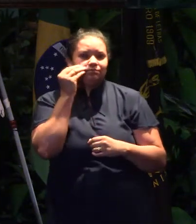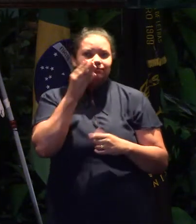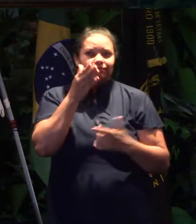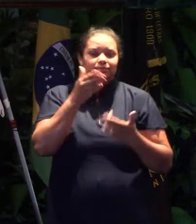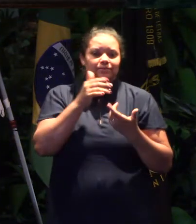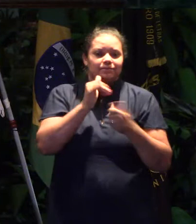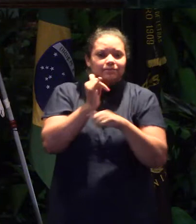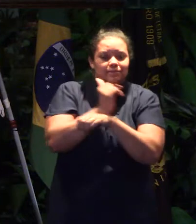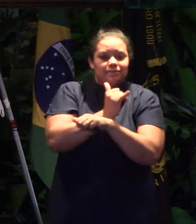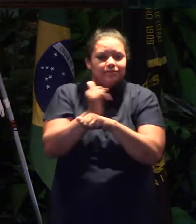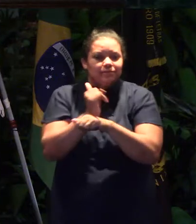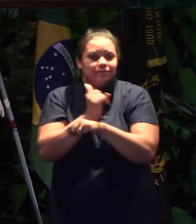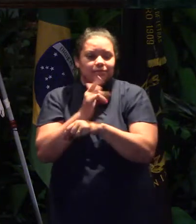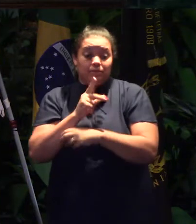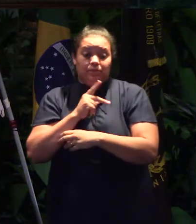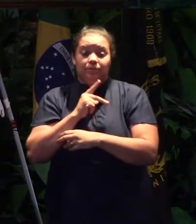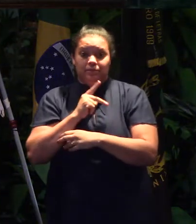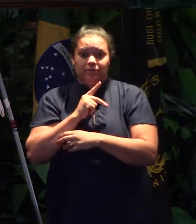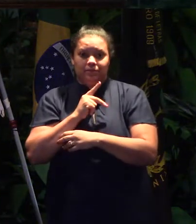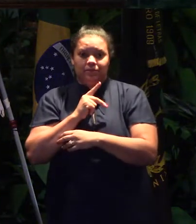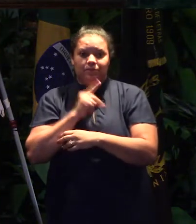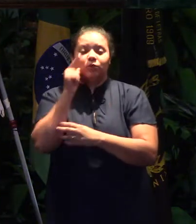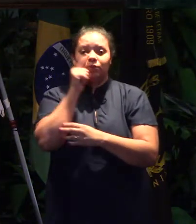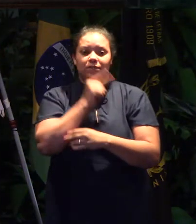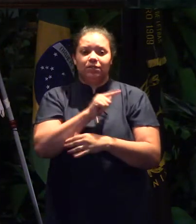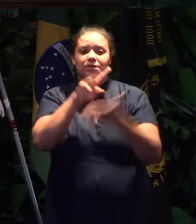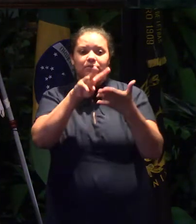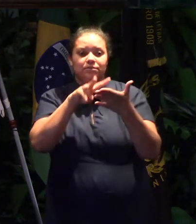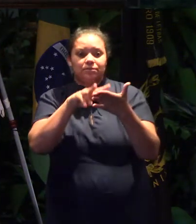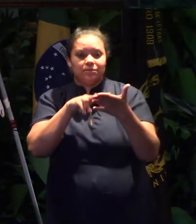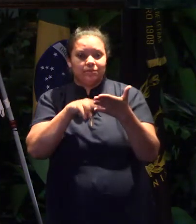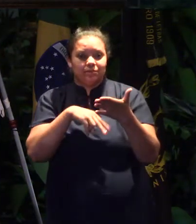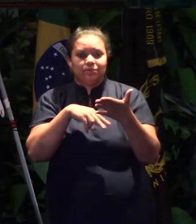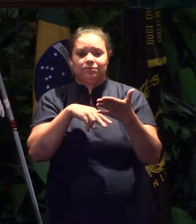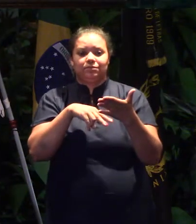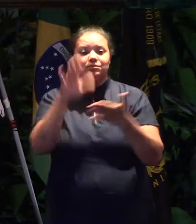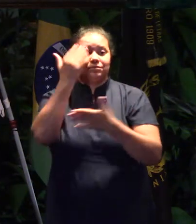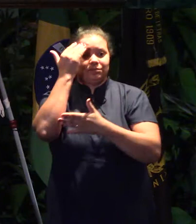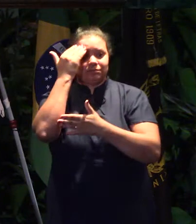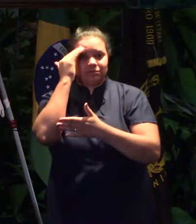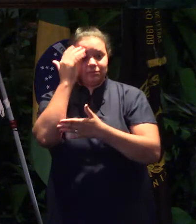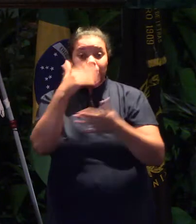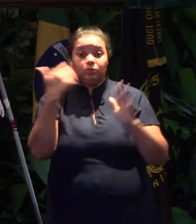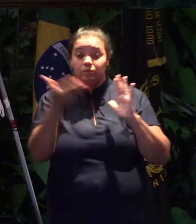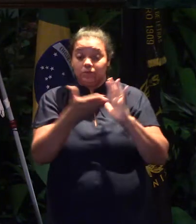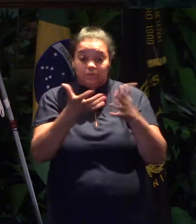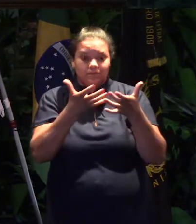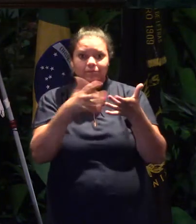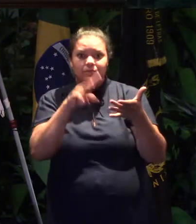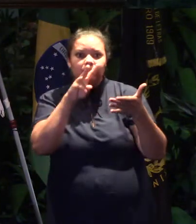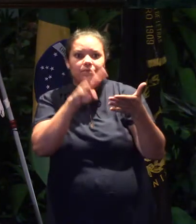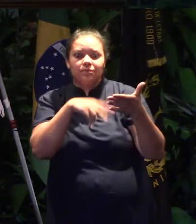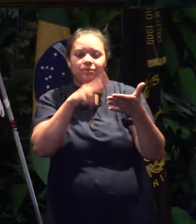maneiras, estratégias muito particulares de me aproximar e de me apropriar de tudo que eu queria ler.